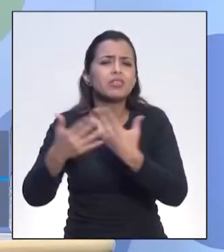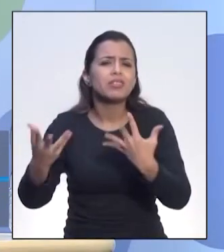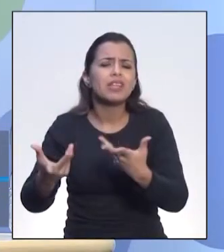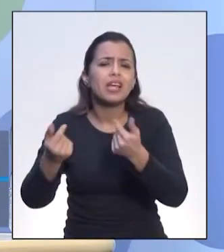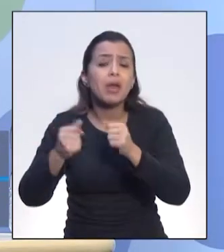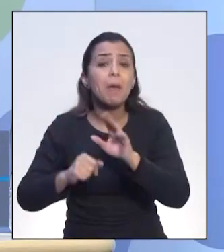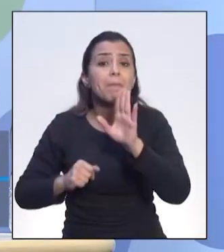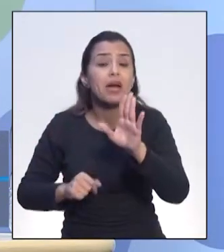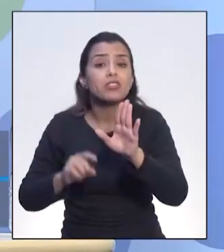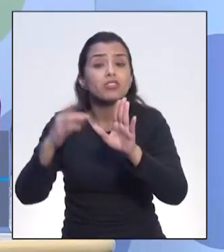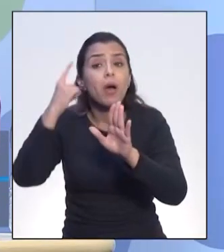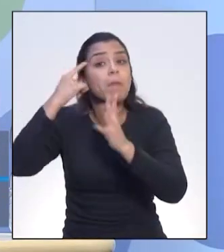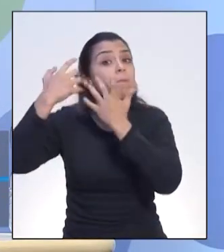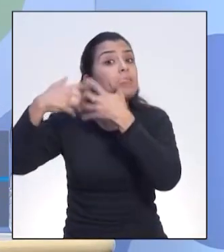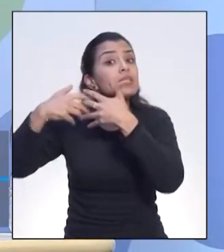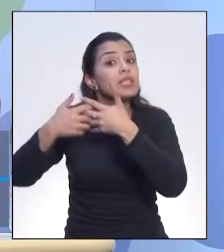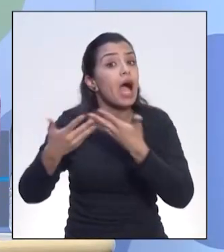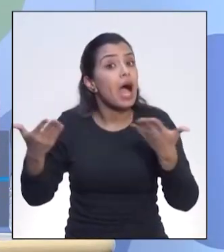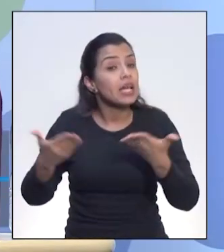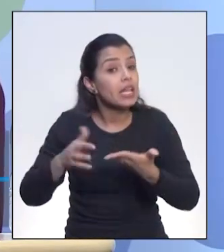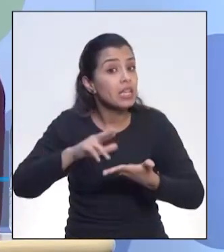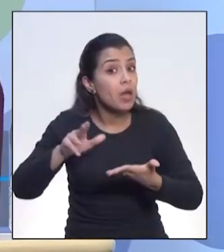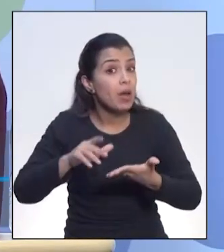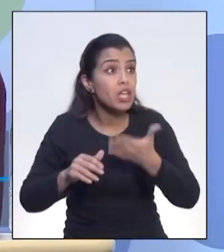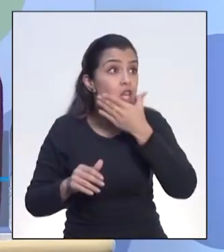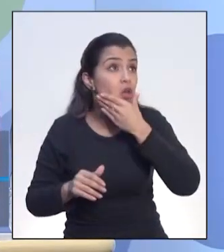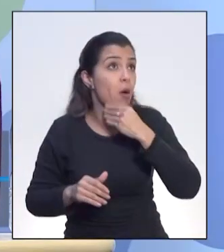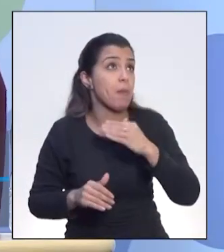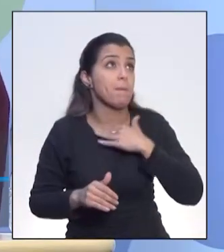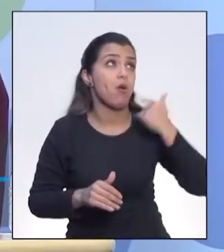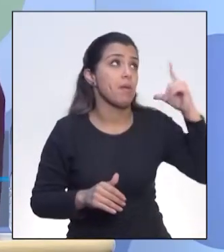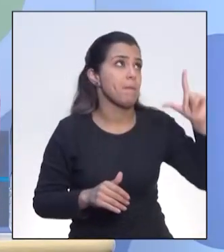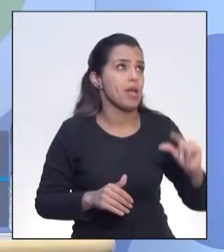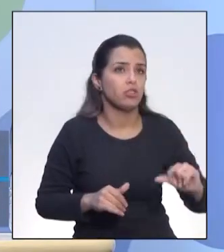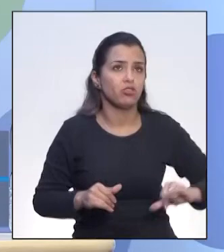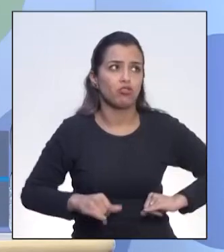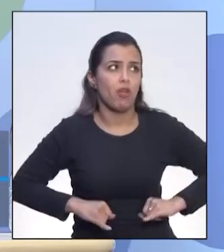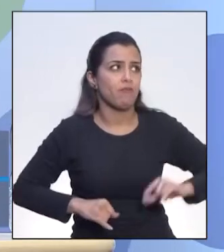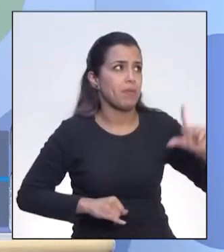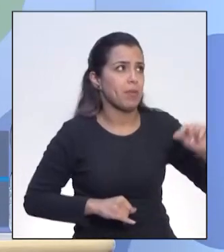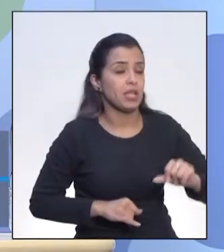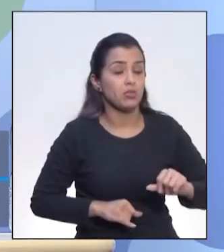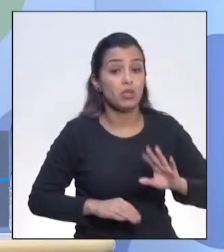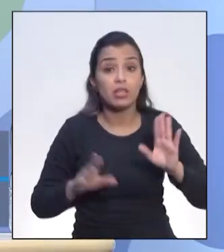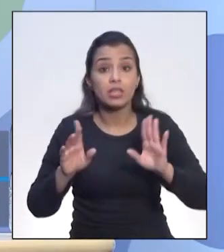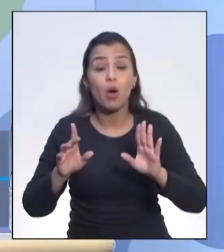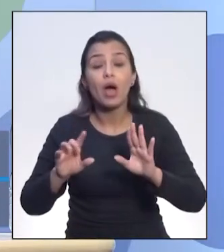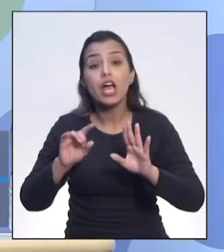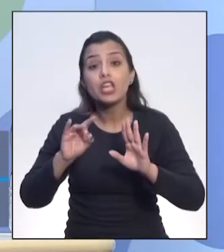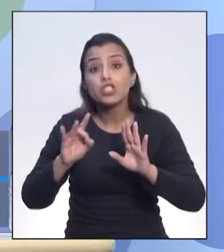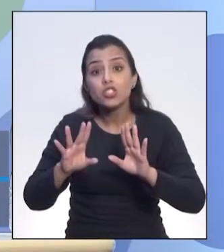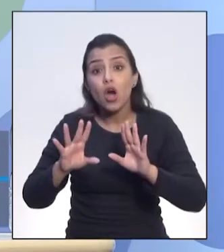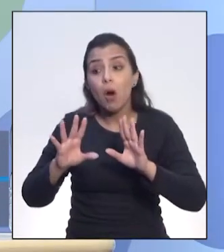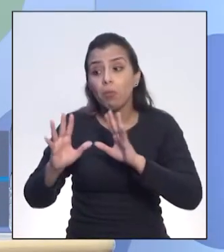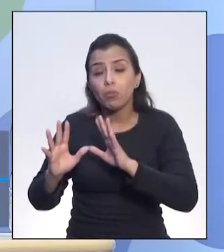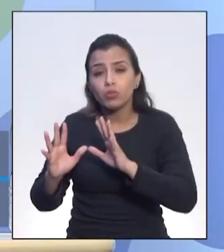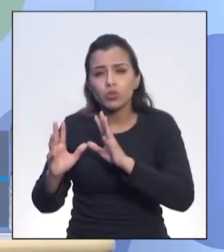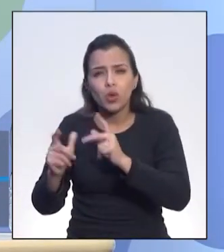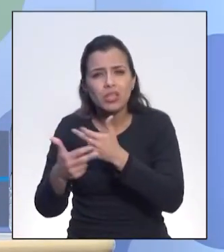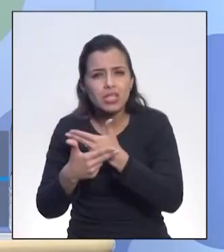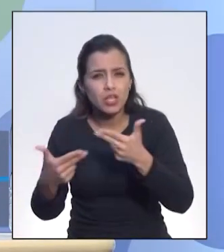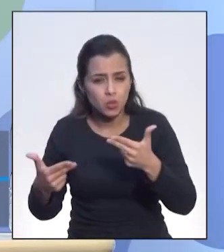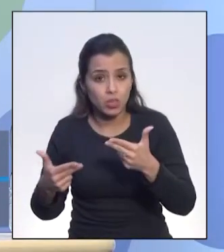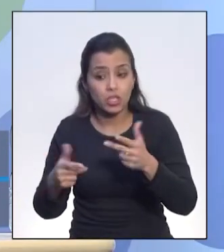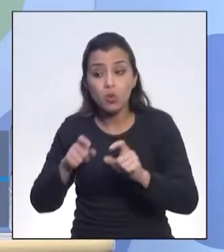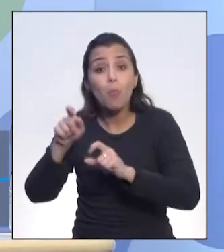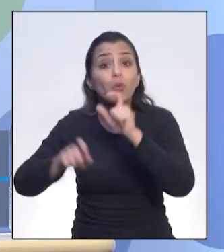gente pensar que o que a gente está falando aqui não está dizendo que homens morrem menos do que mulheres. É a situação ao entorno dessa morte